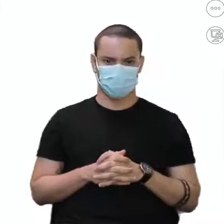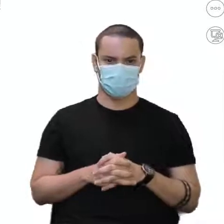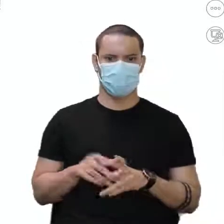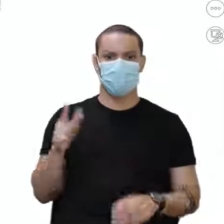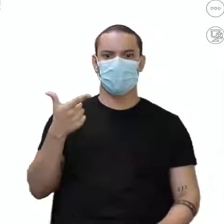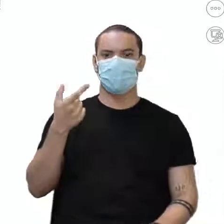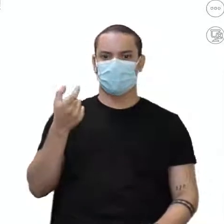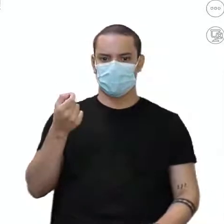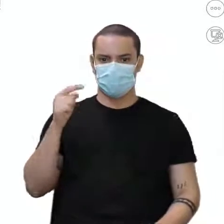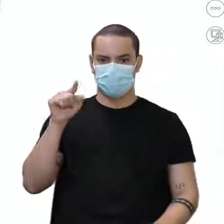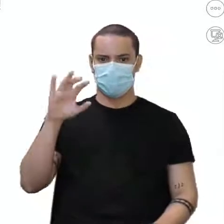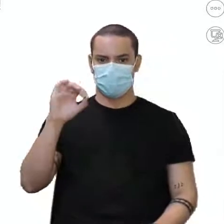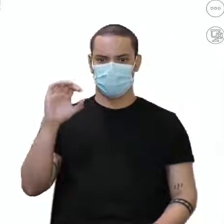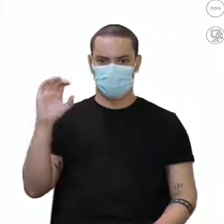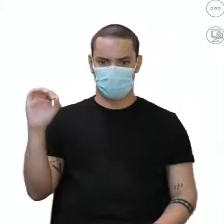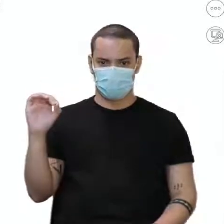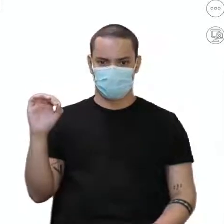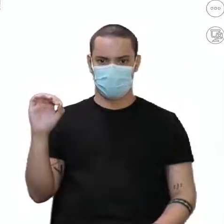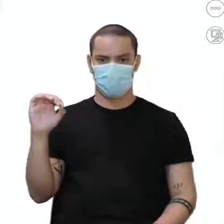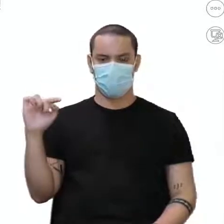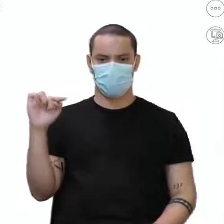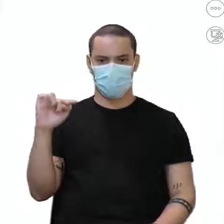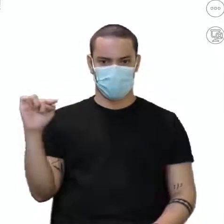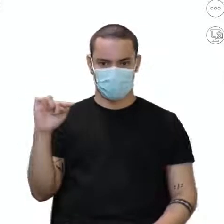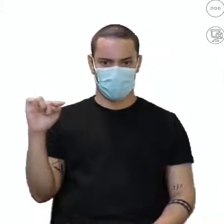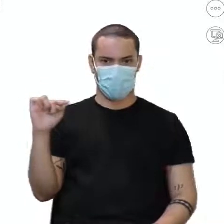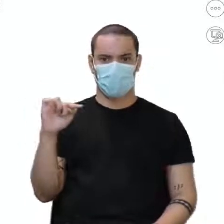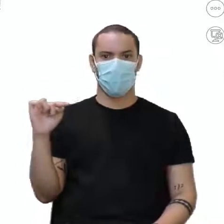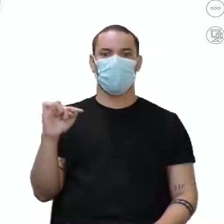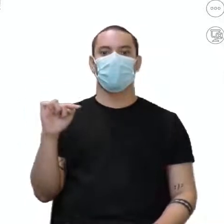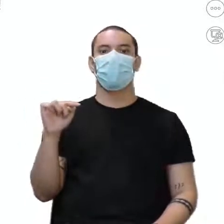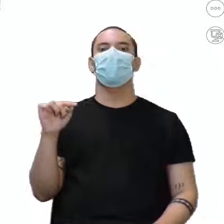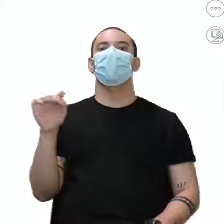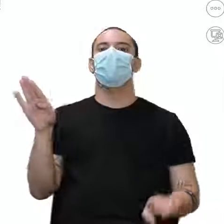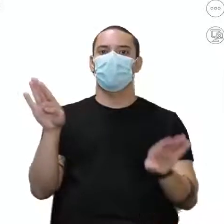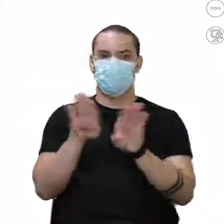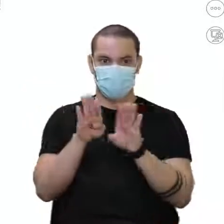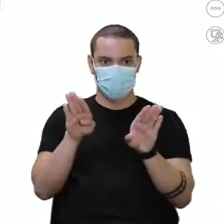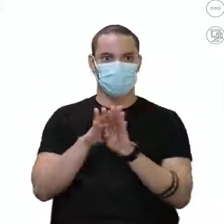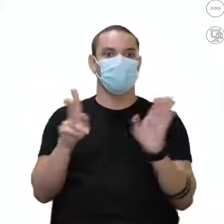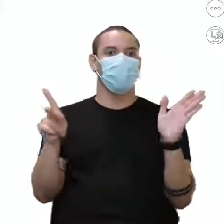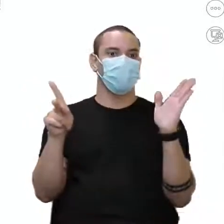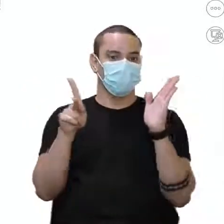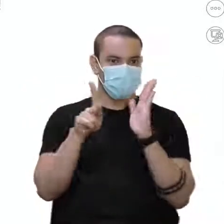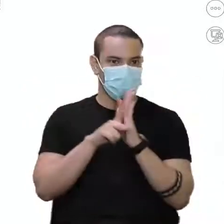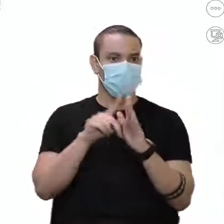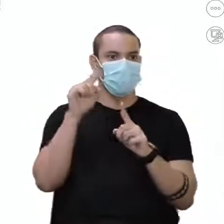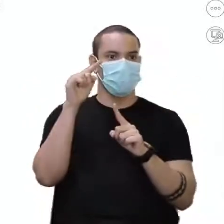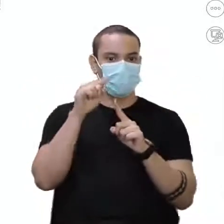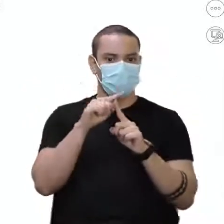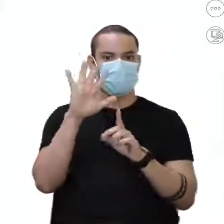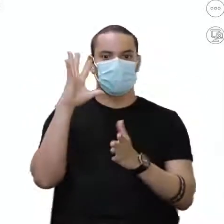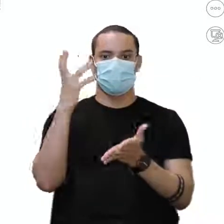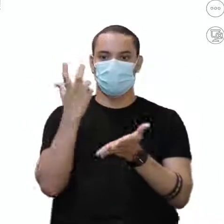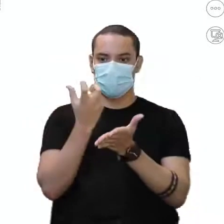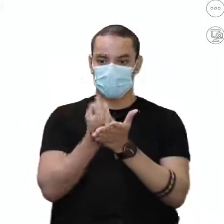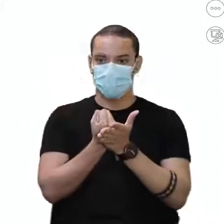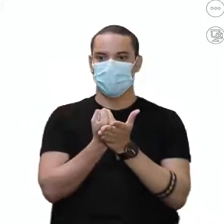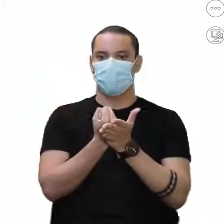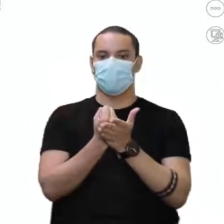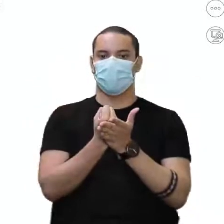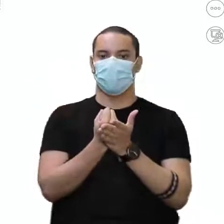ó, 20.00, um tracinho que também é um elemento tipográfico, esse sinal gráfico,